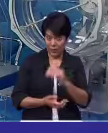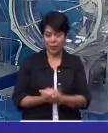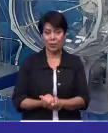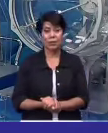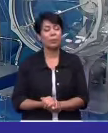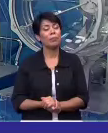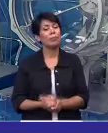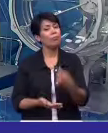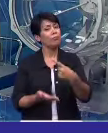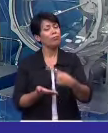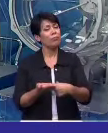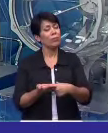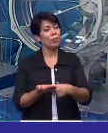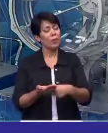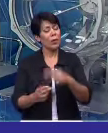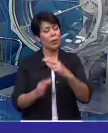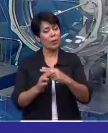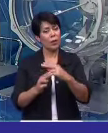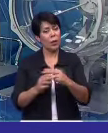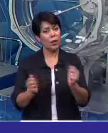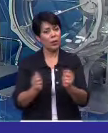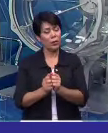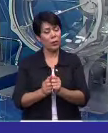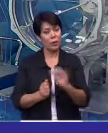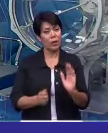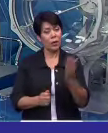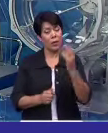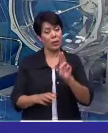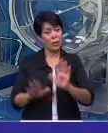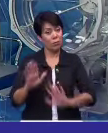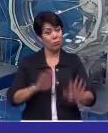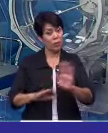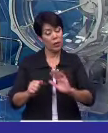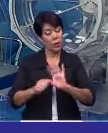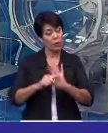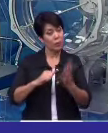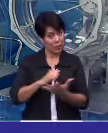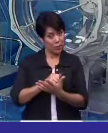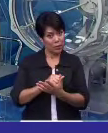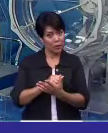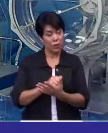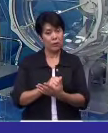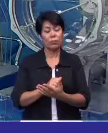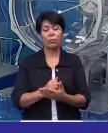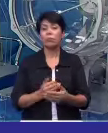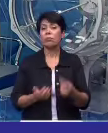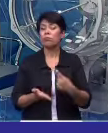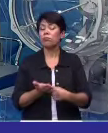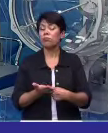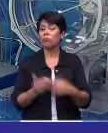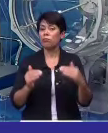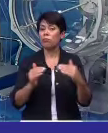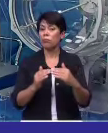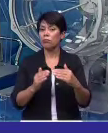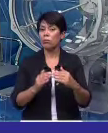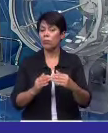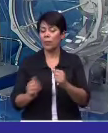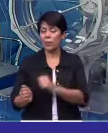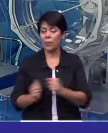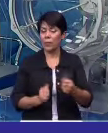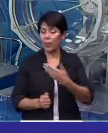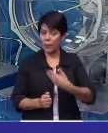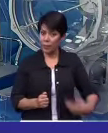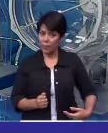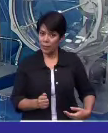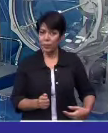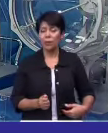R$ 5.563.152,43. Confirmando o compromisso da Caixa com as ações de prevenção ao Covid-19, o coronavírus, em consonância com as diretrizes do